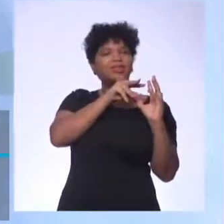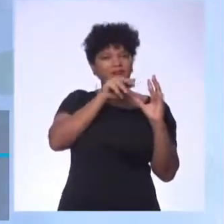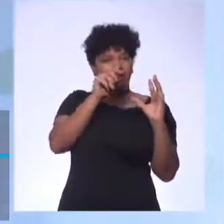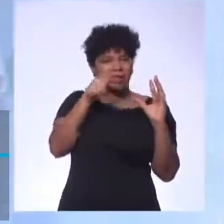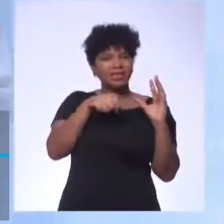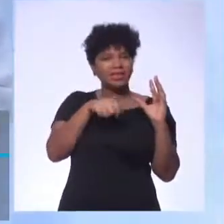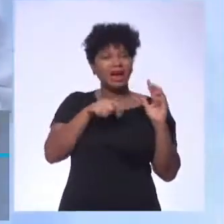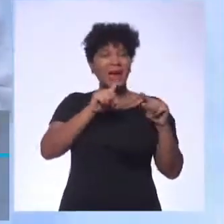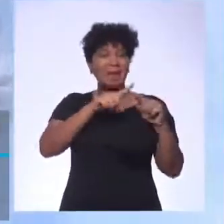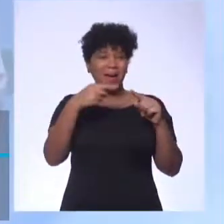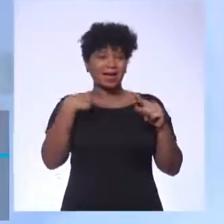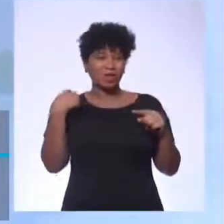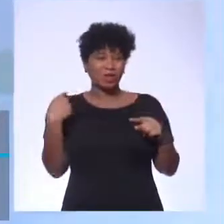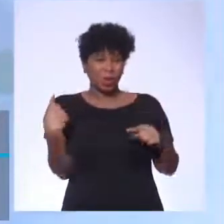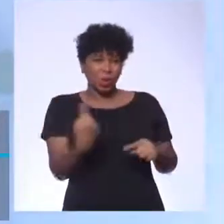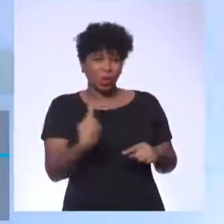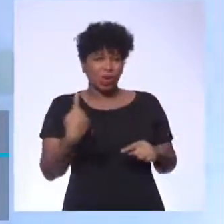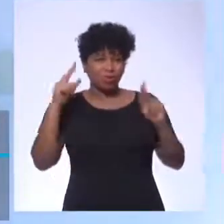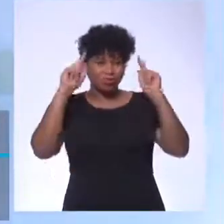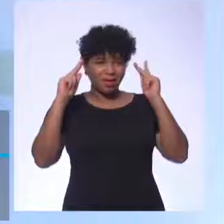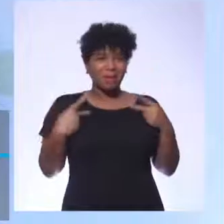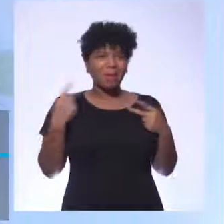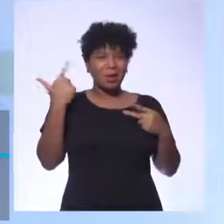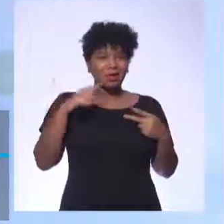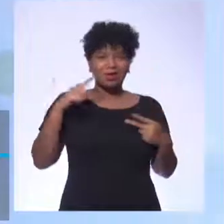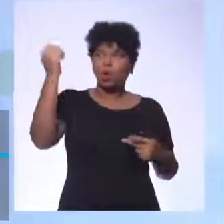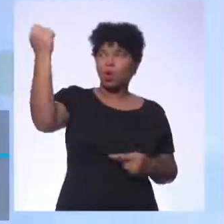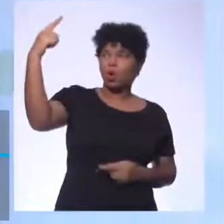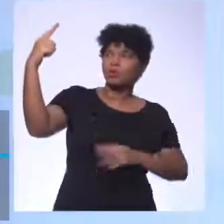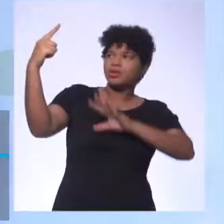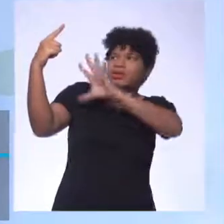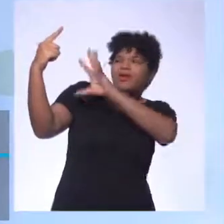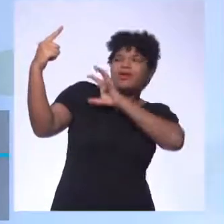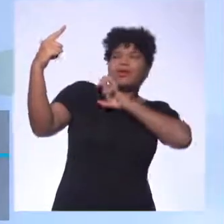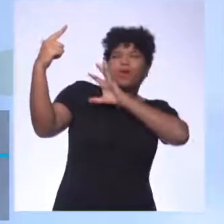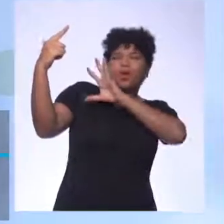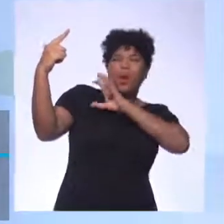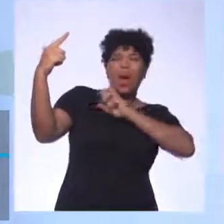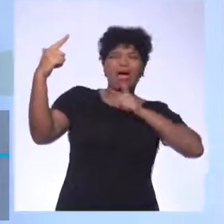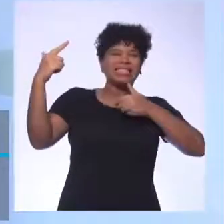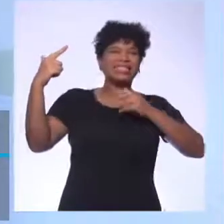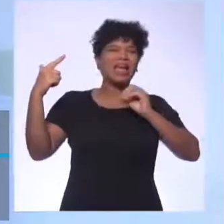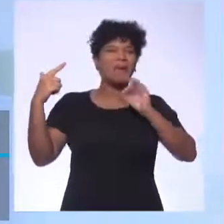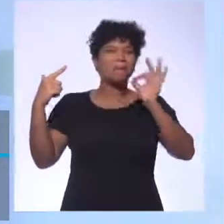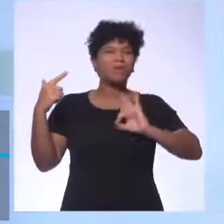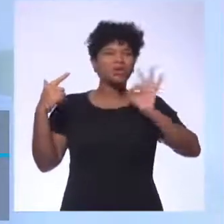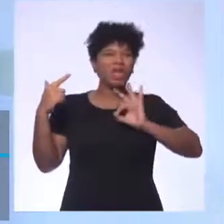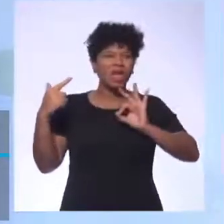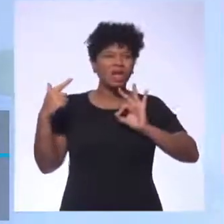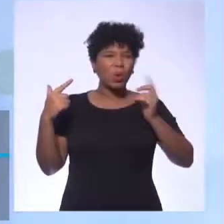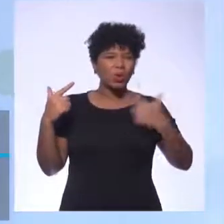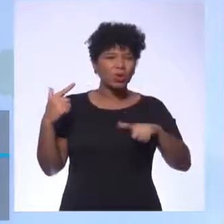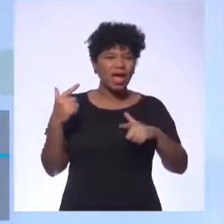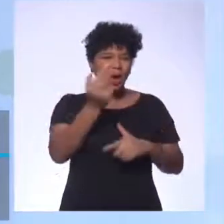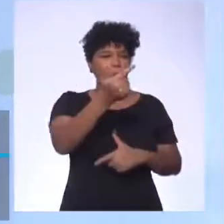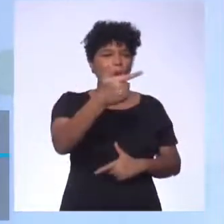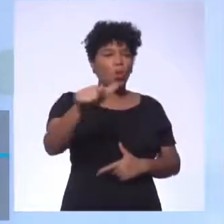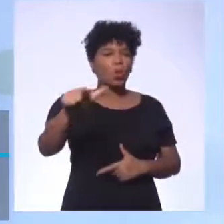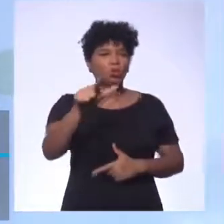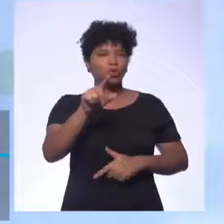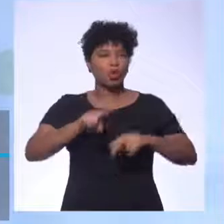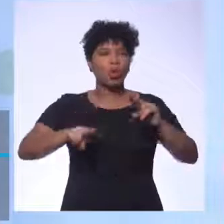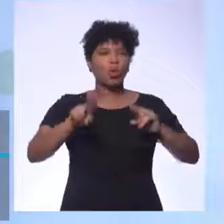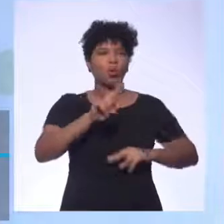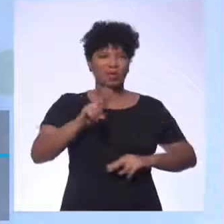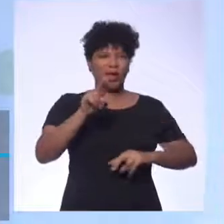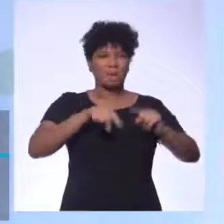as plantas aproveitam. O que a gente tem que fazer? A gente tem que produzir um painel, né? Normalmente à base de